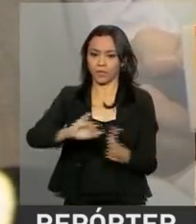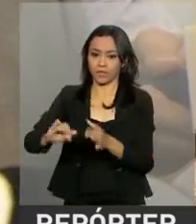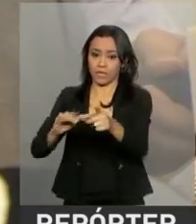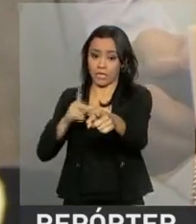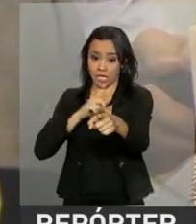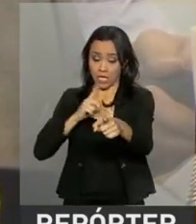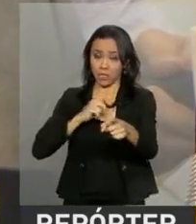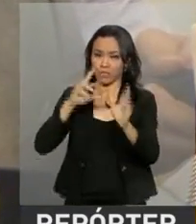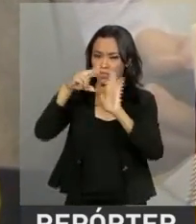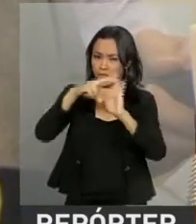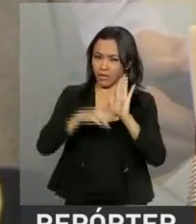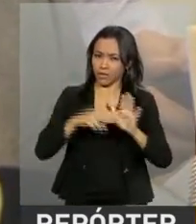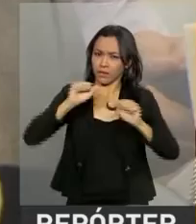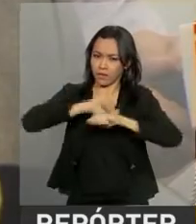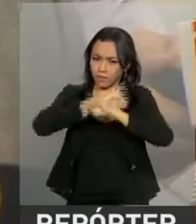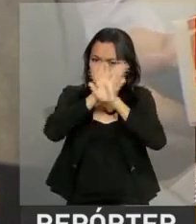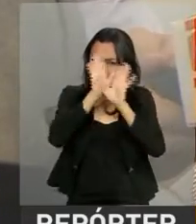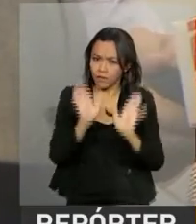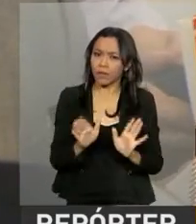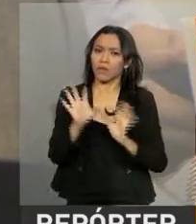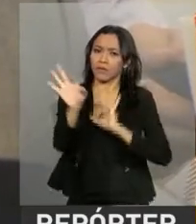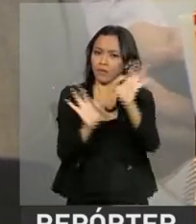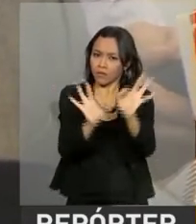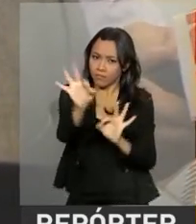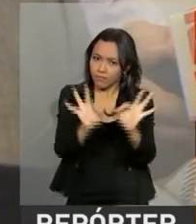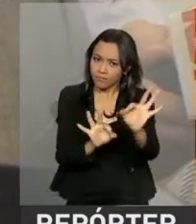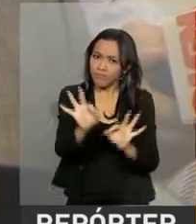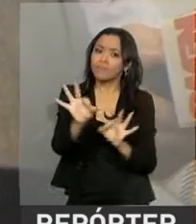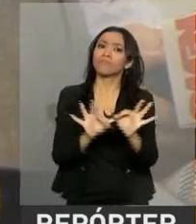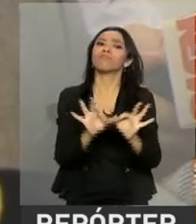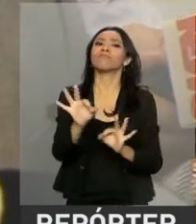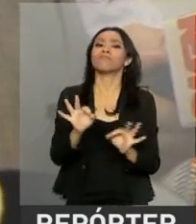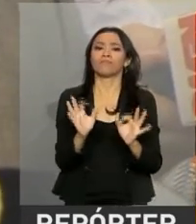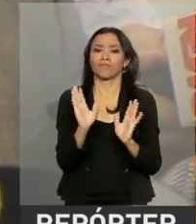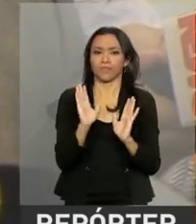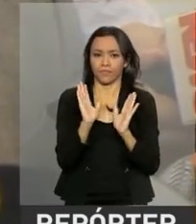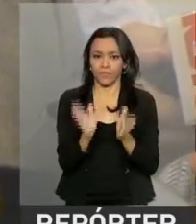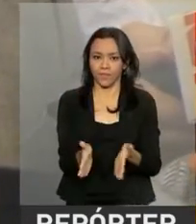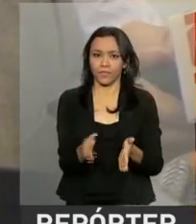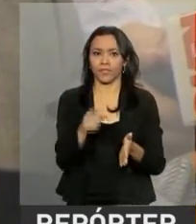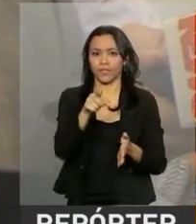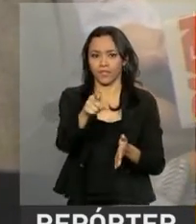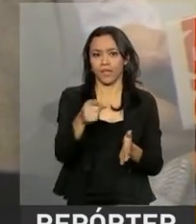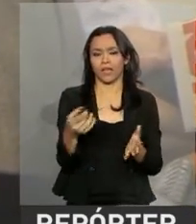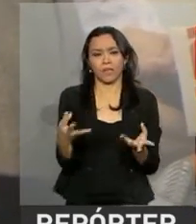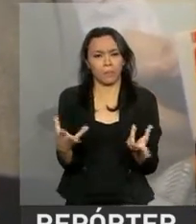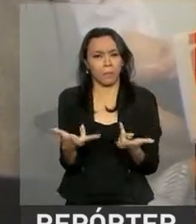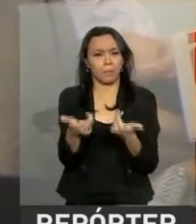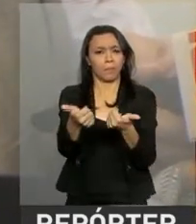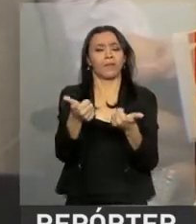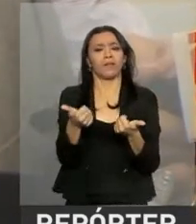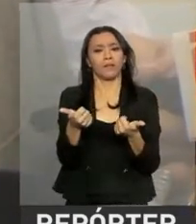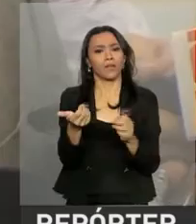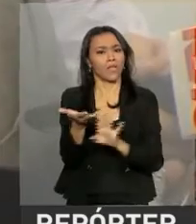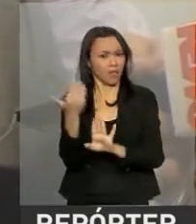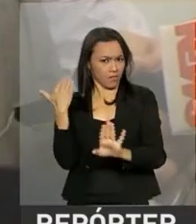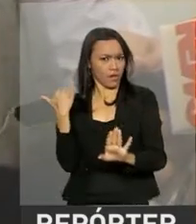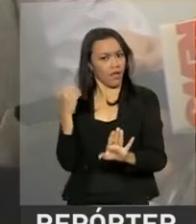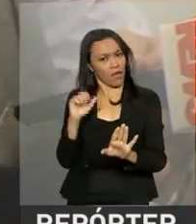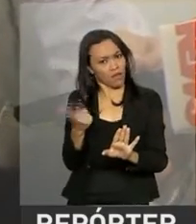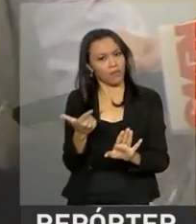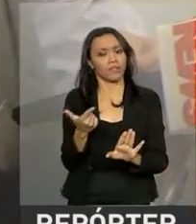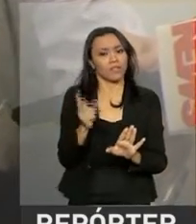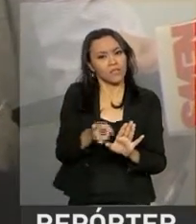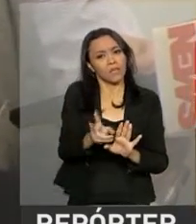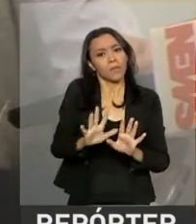com regras que eu acho que estão assim, bastante mais aperfeiçoadas em relação ao que existia. Claro que